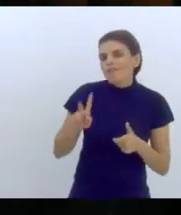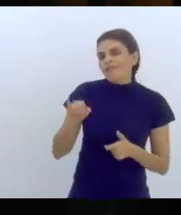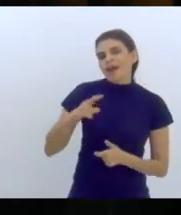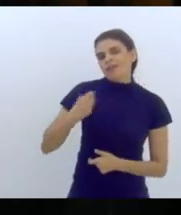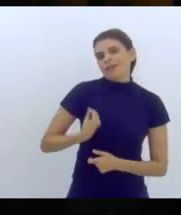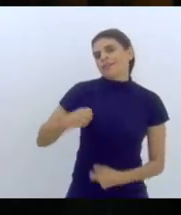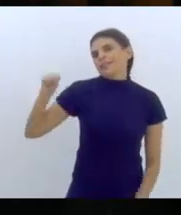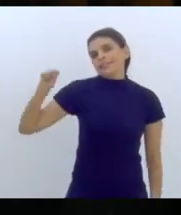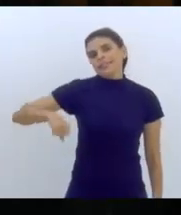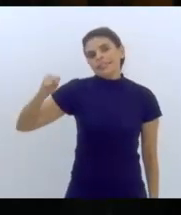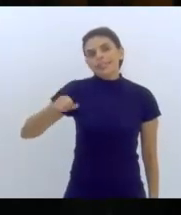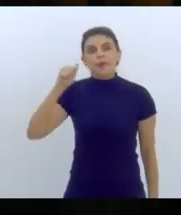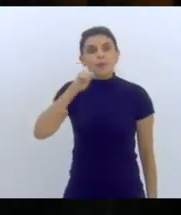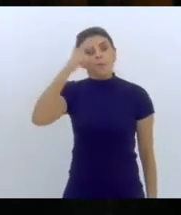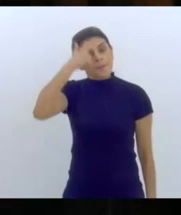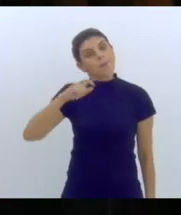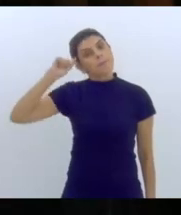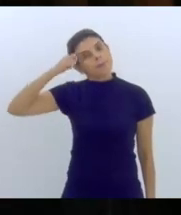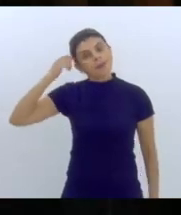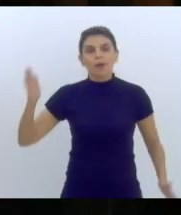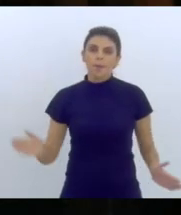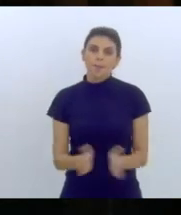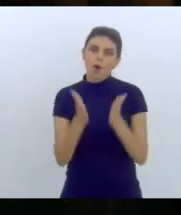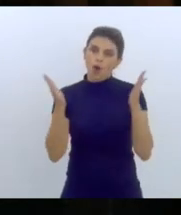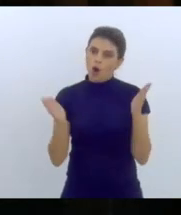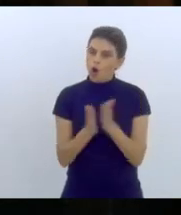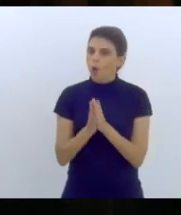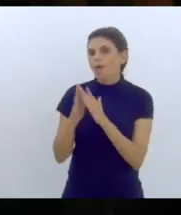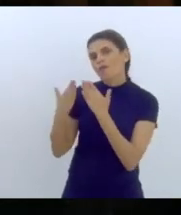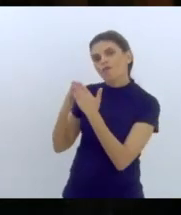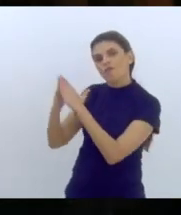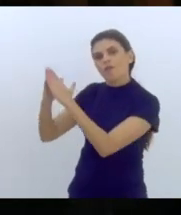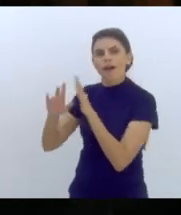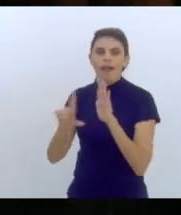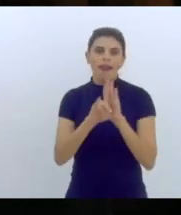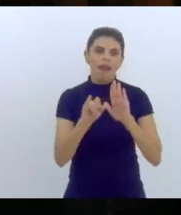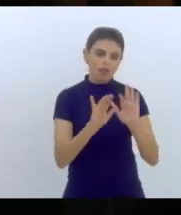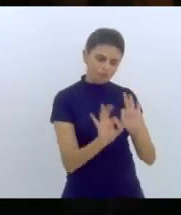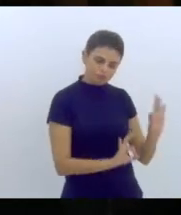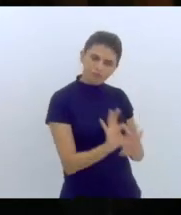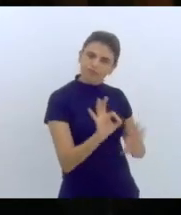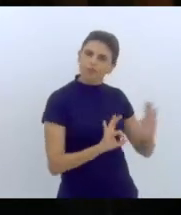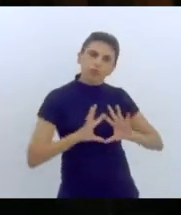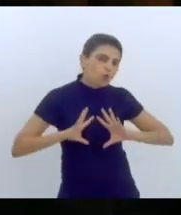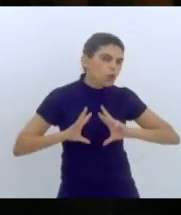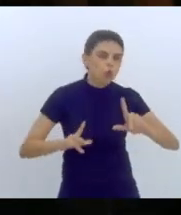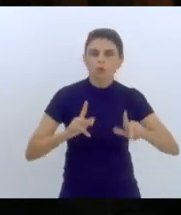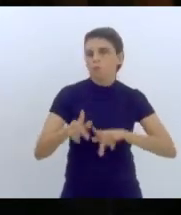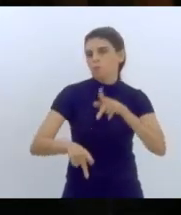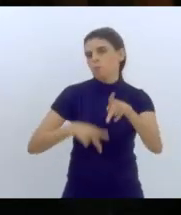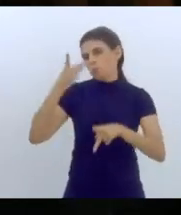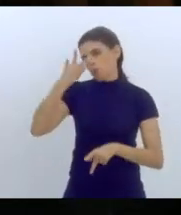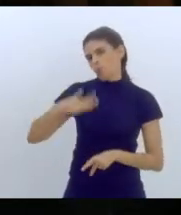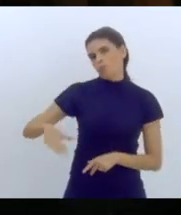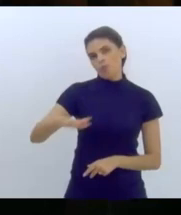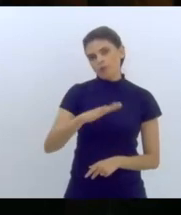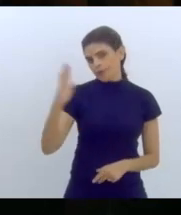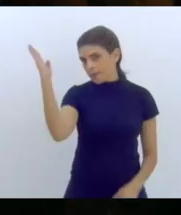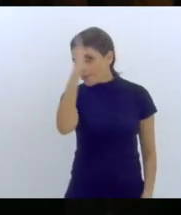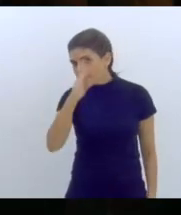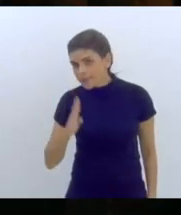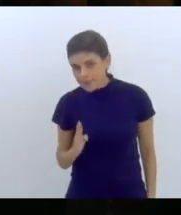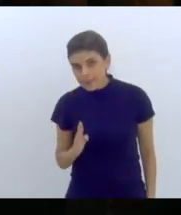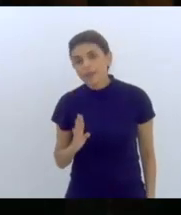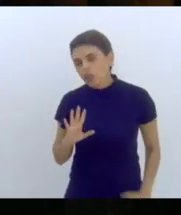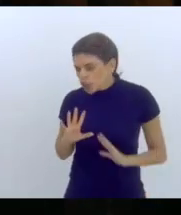ter, sim, preta, pobre, favelada, fazendo leis para toda a população brasileira. E é toda a